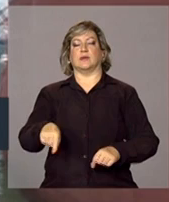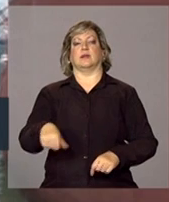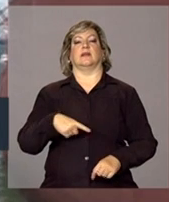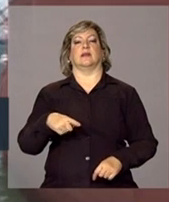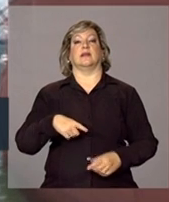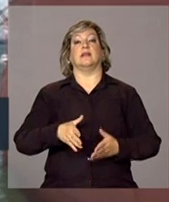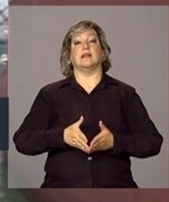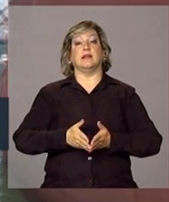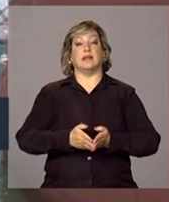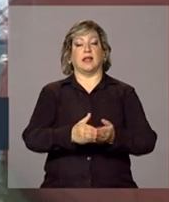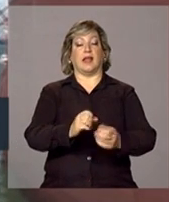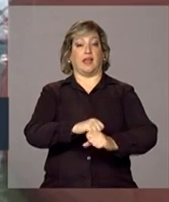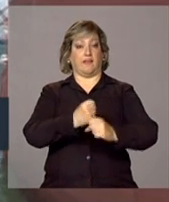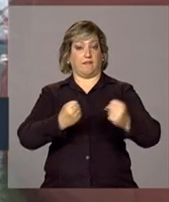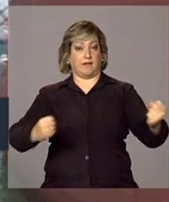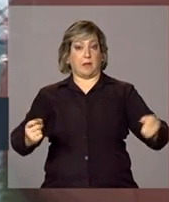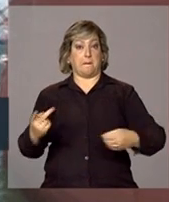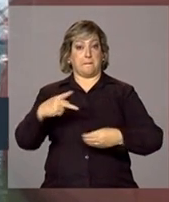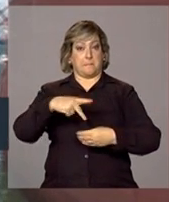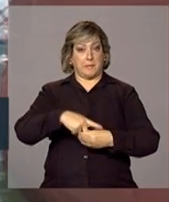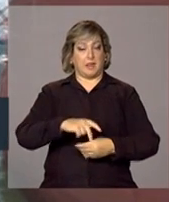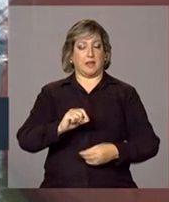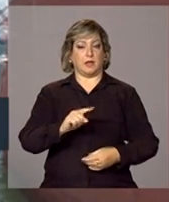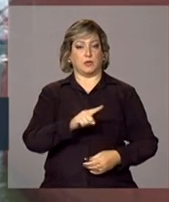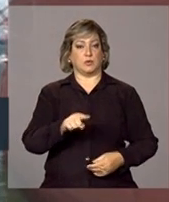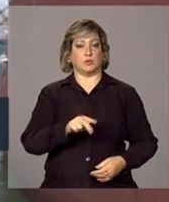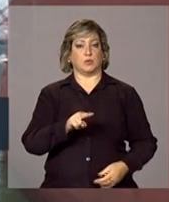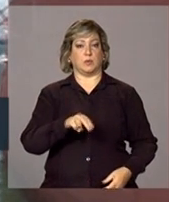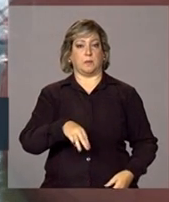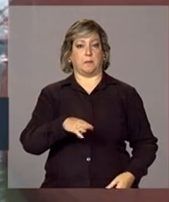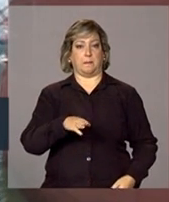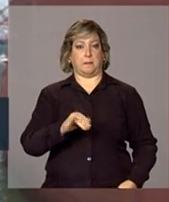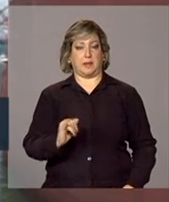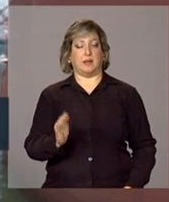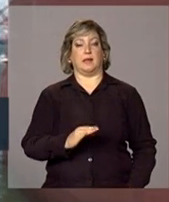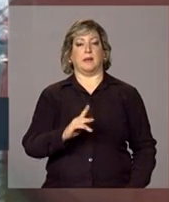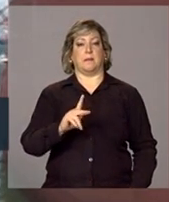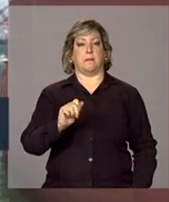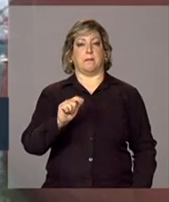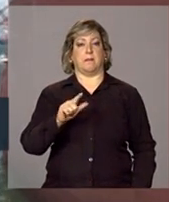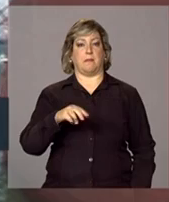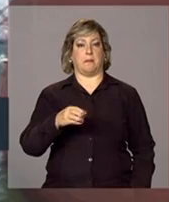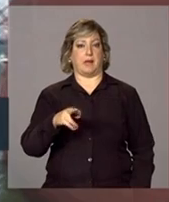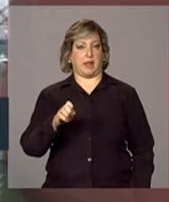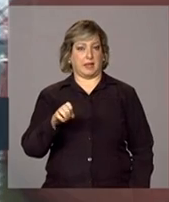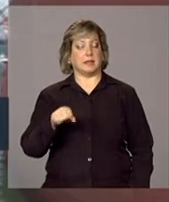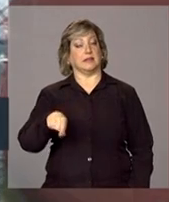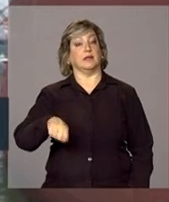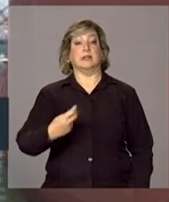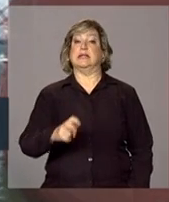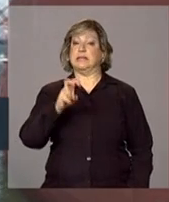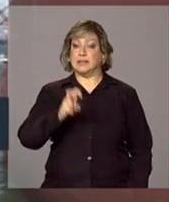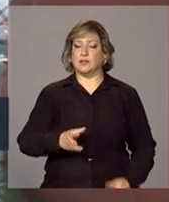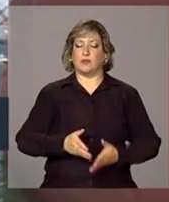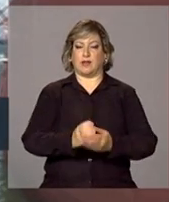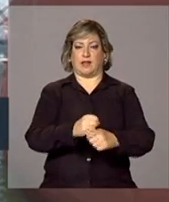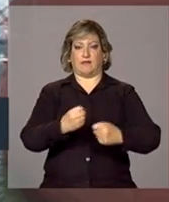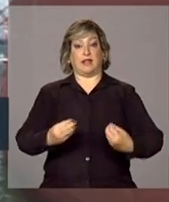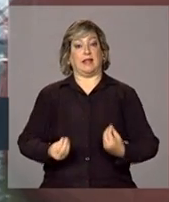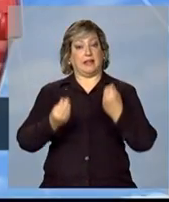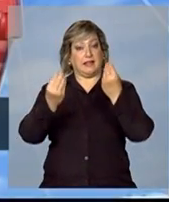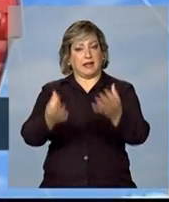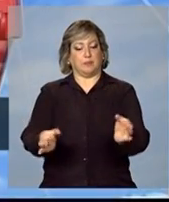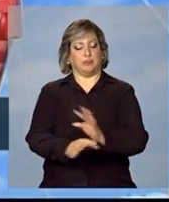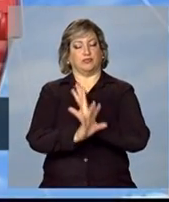Navio petroleiro Zumbi dos Palmares que é o quinto navio entregue a